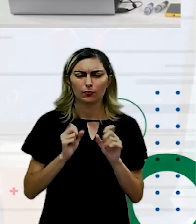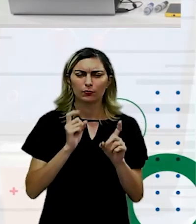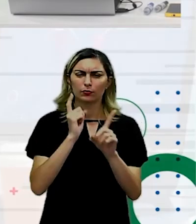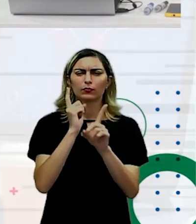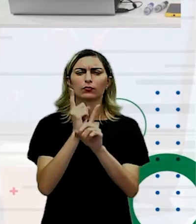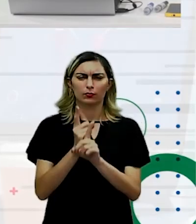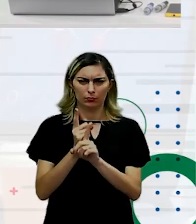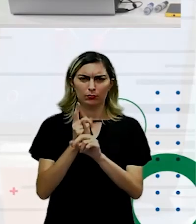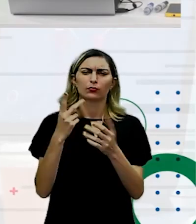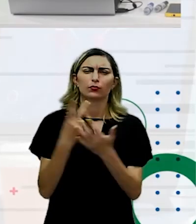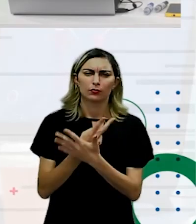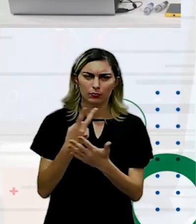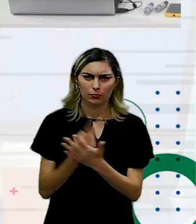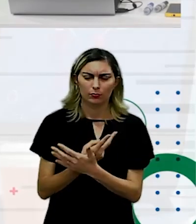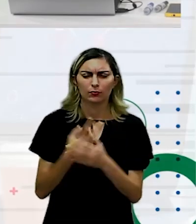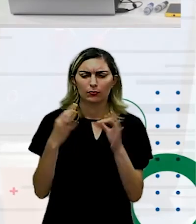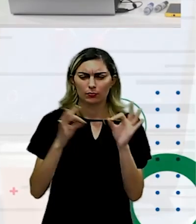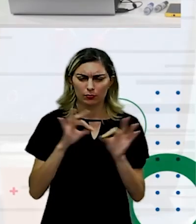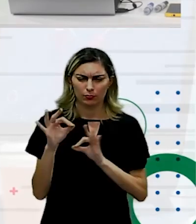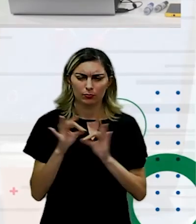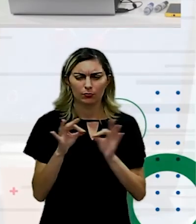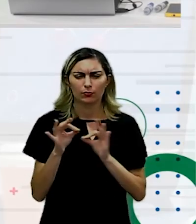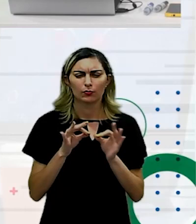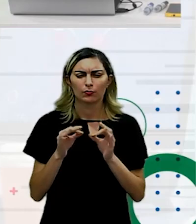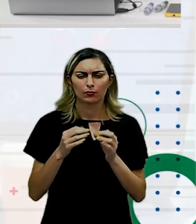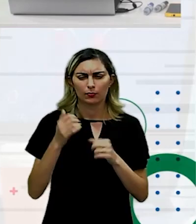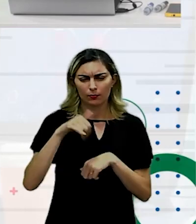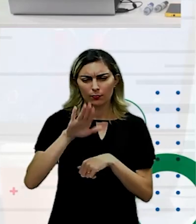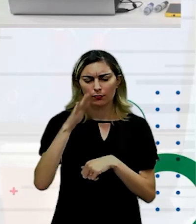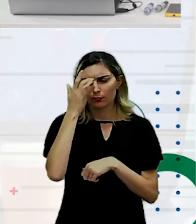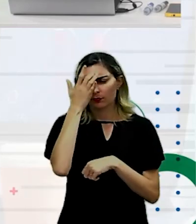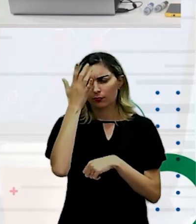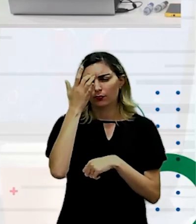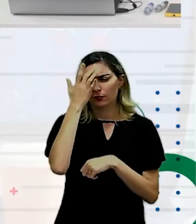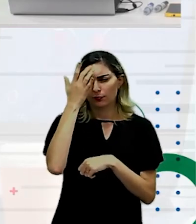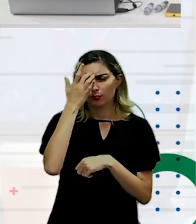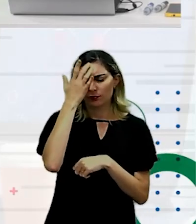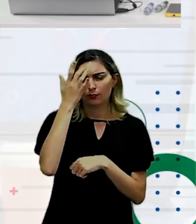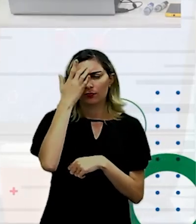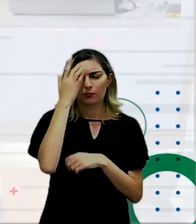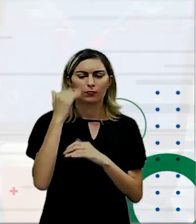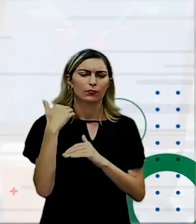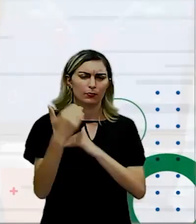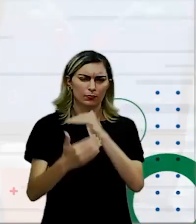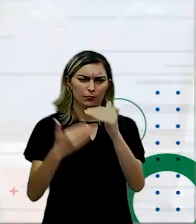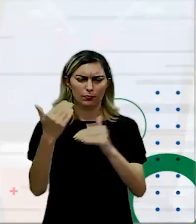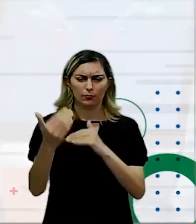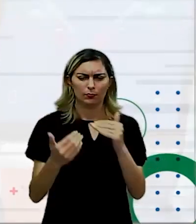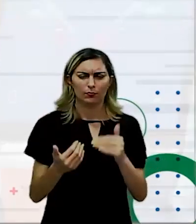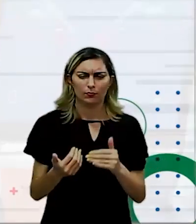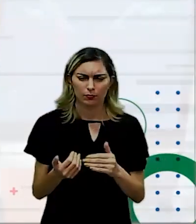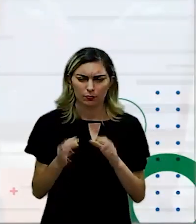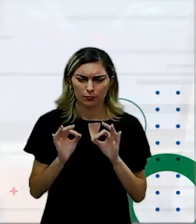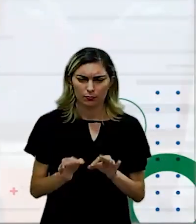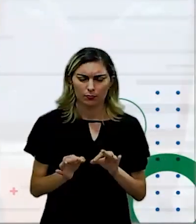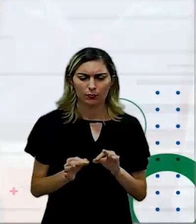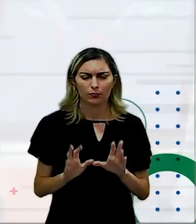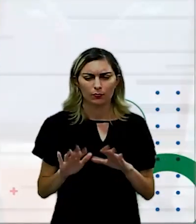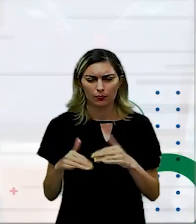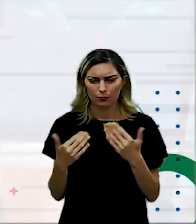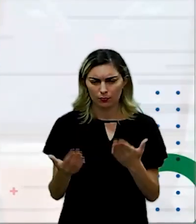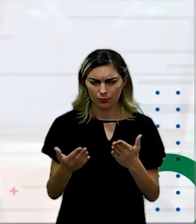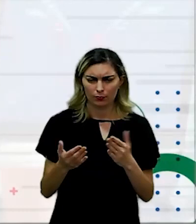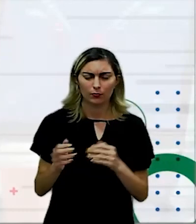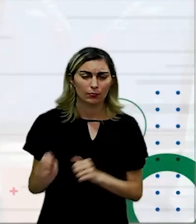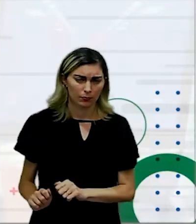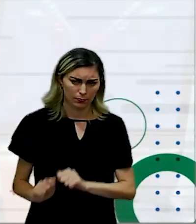erros e corrigir eles quando está mais fácil, já que o processo não está tão avançado, certo? Então, quando vocês